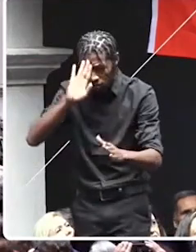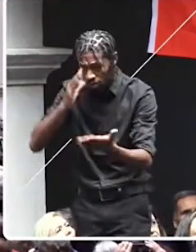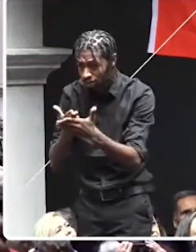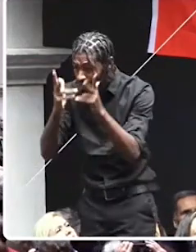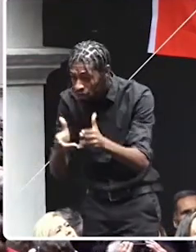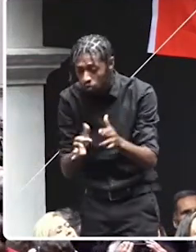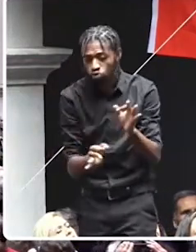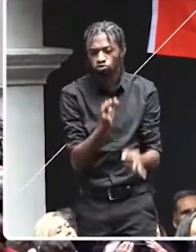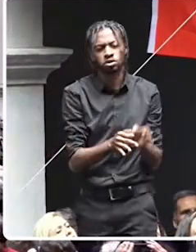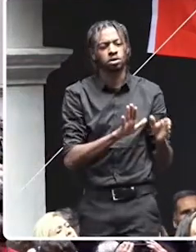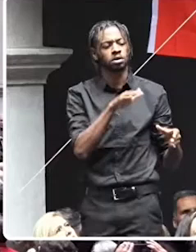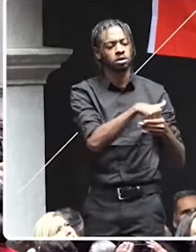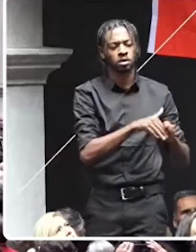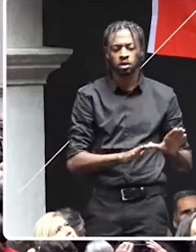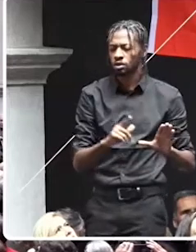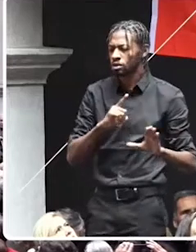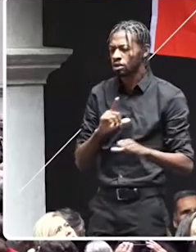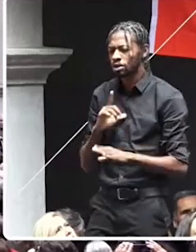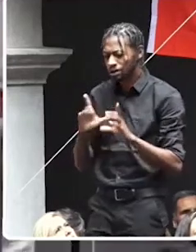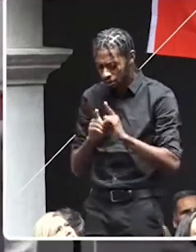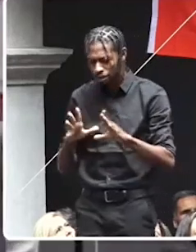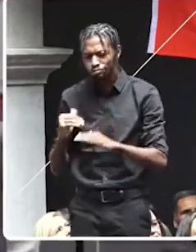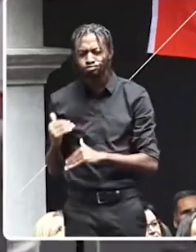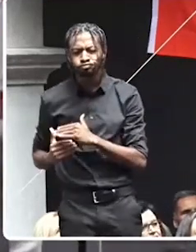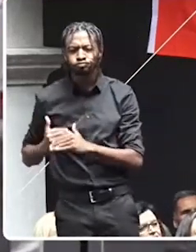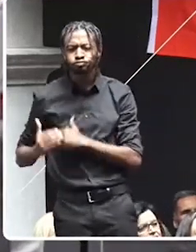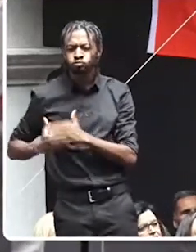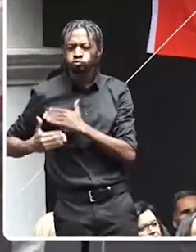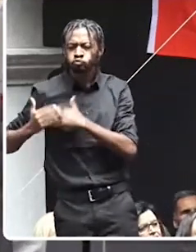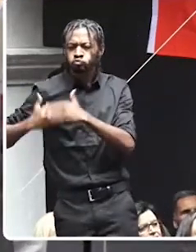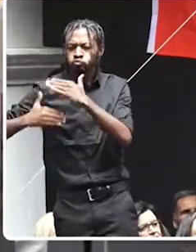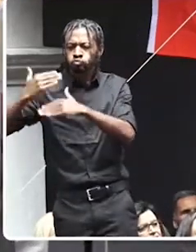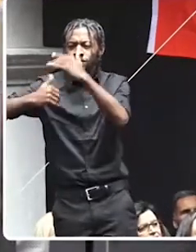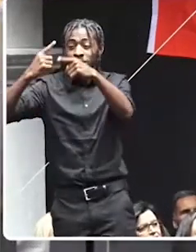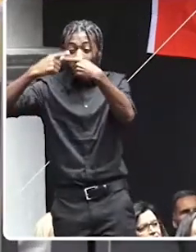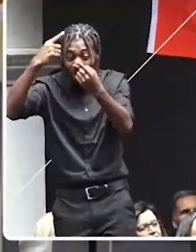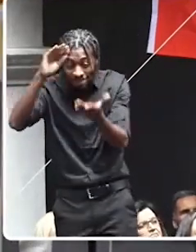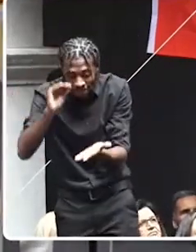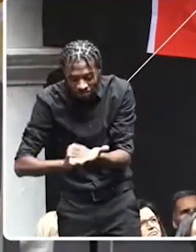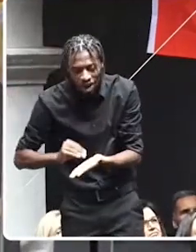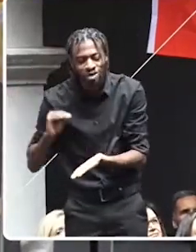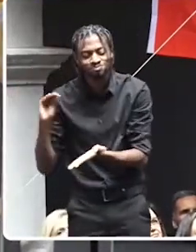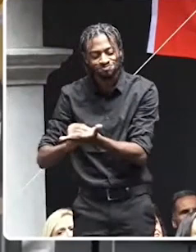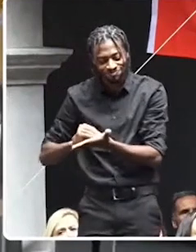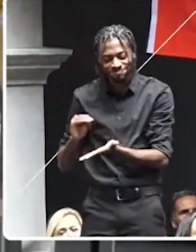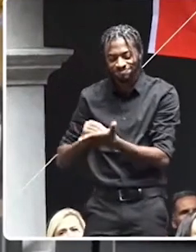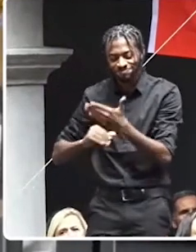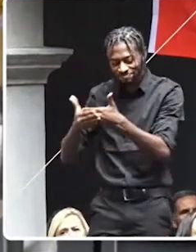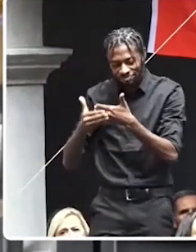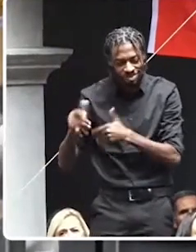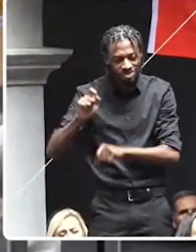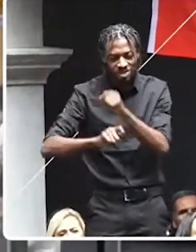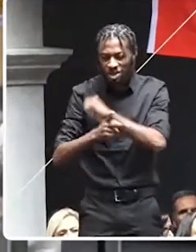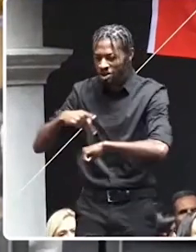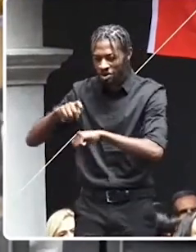eleitoral. Nossa democracia cresceu e amadureceu, mas muito há ainda a ser feito. Vivemos em um país